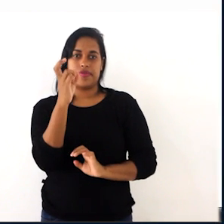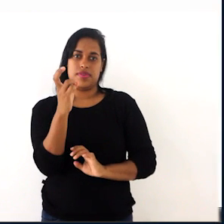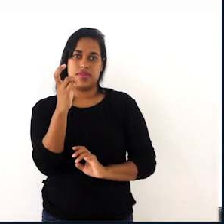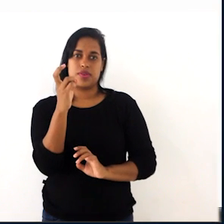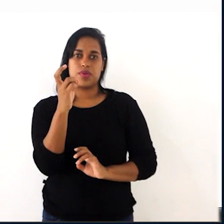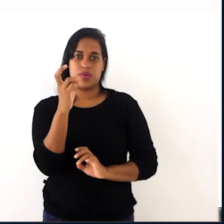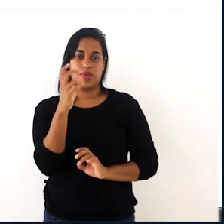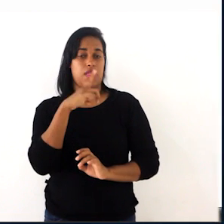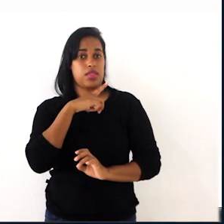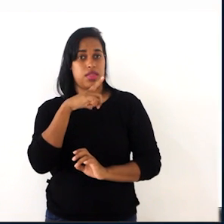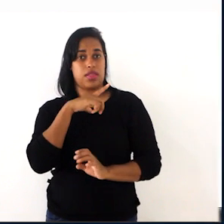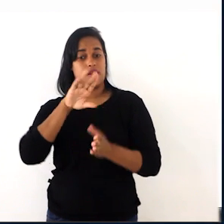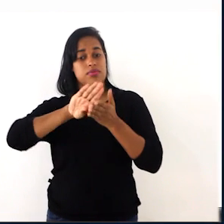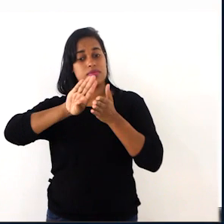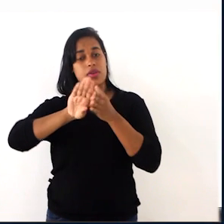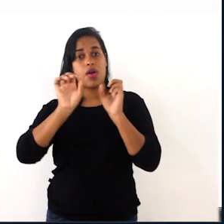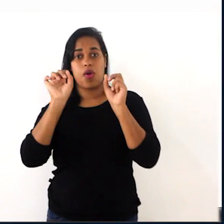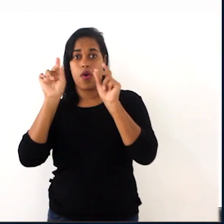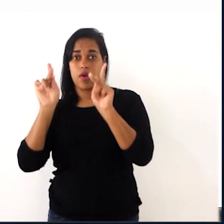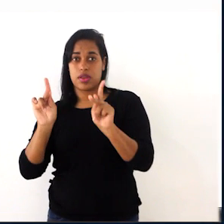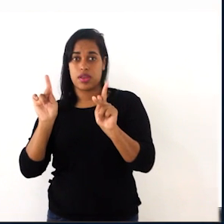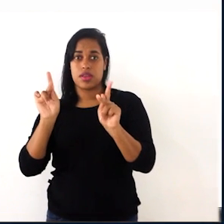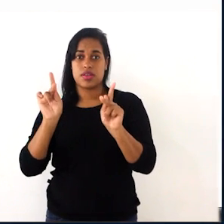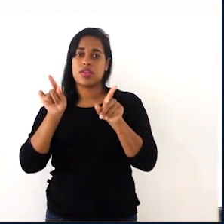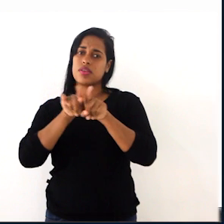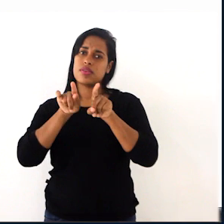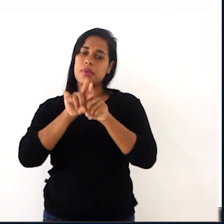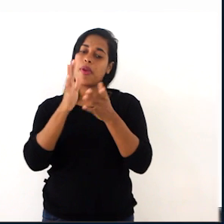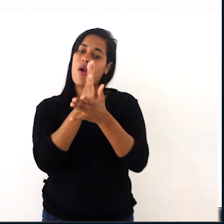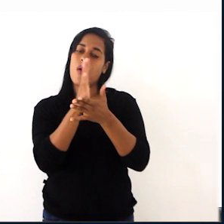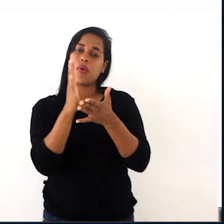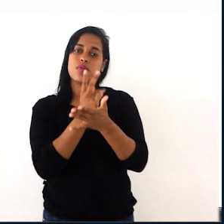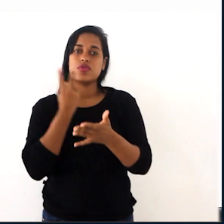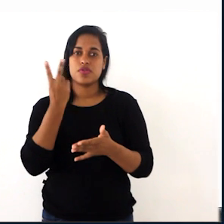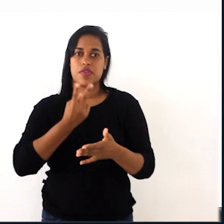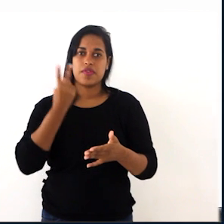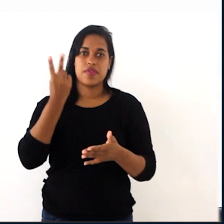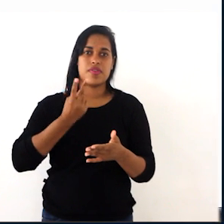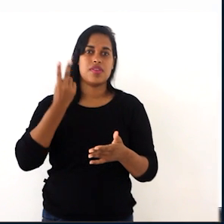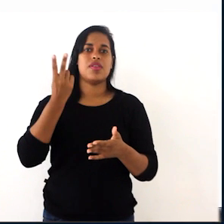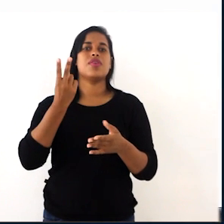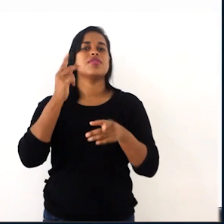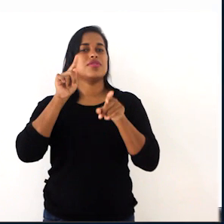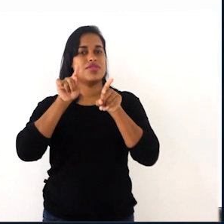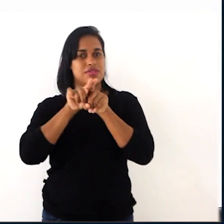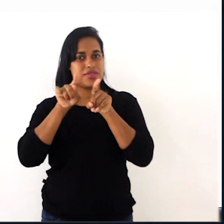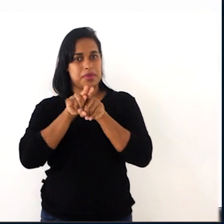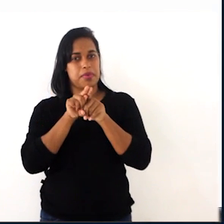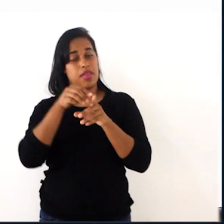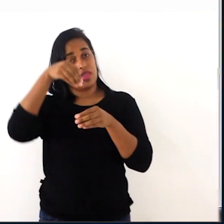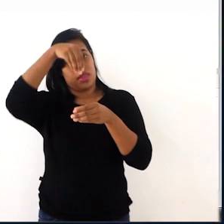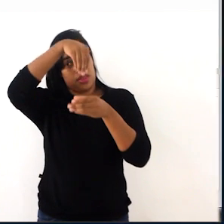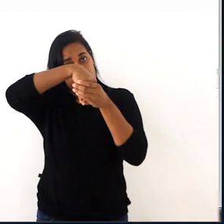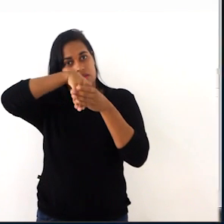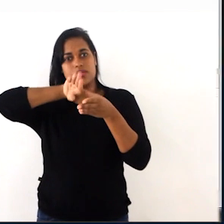F5. Temos aqui o banco ok e temos os valores que vamos depositar no banco.